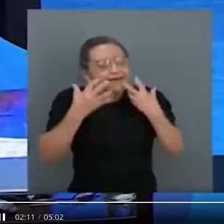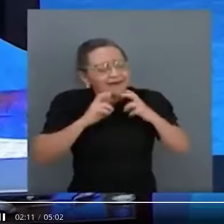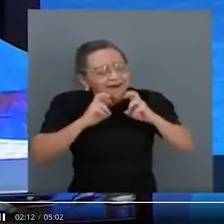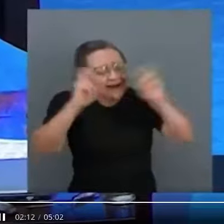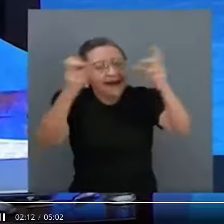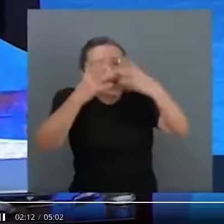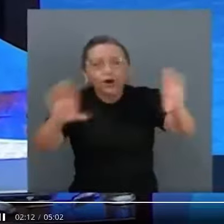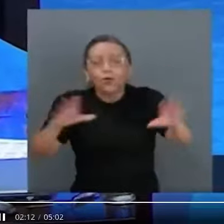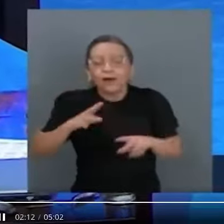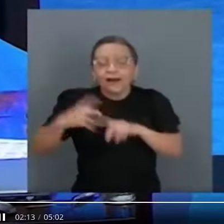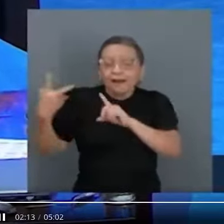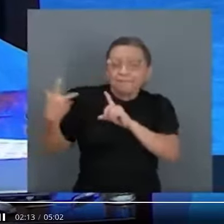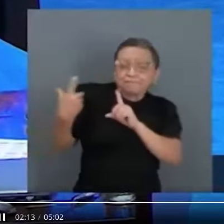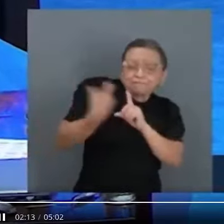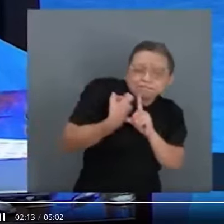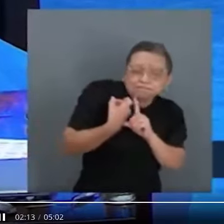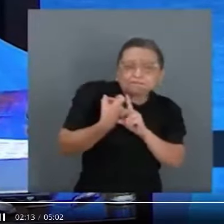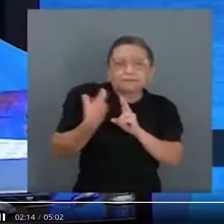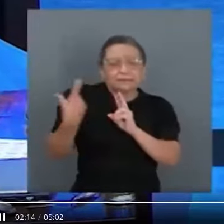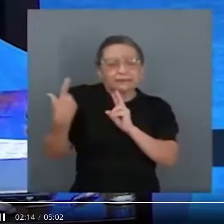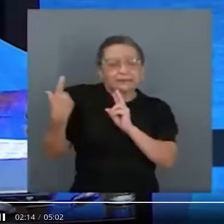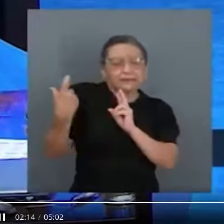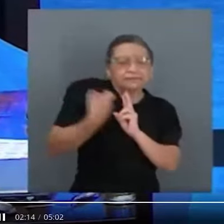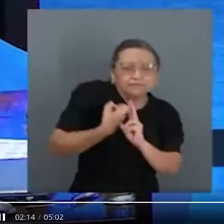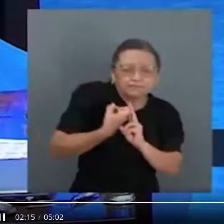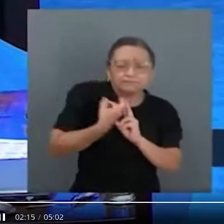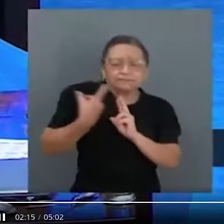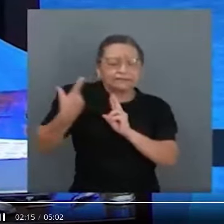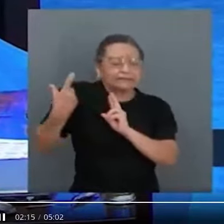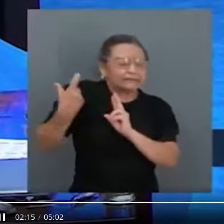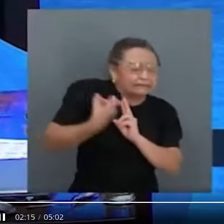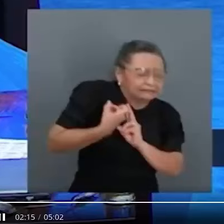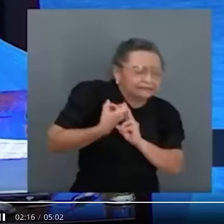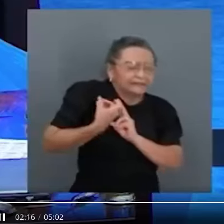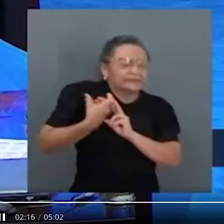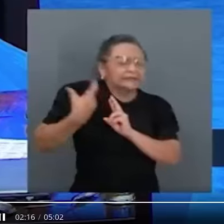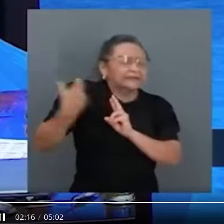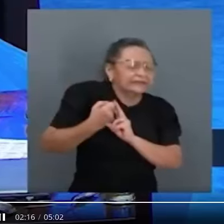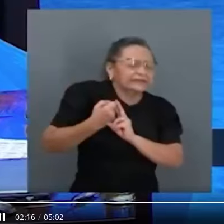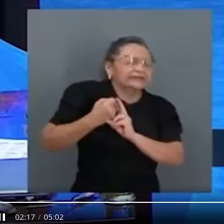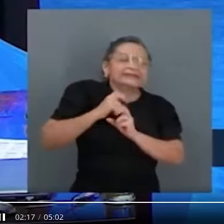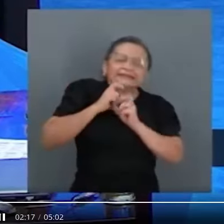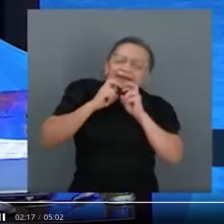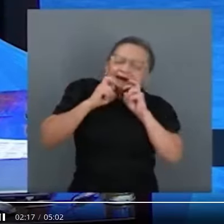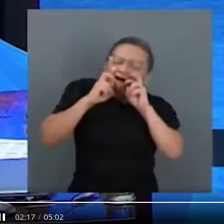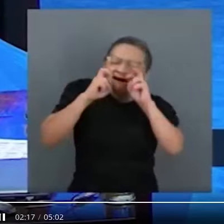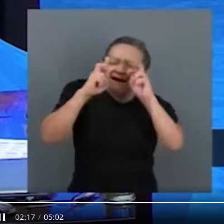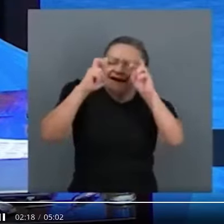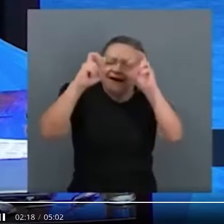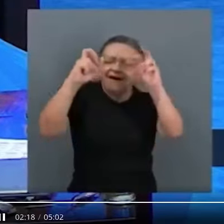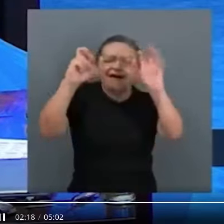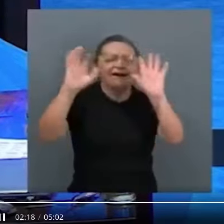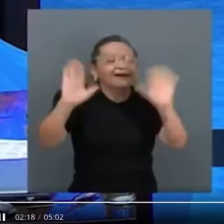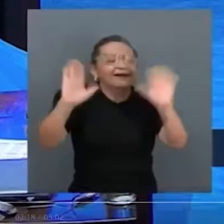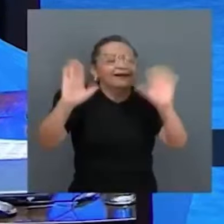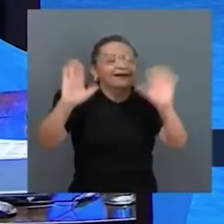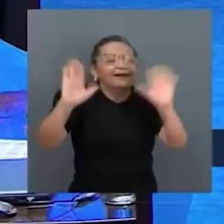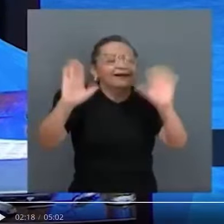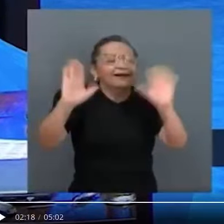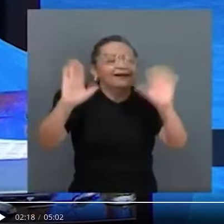cima, ó. Essa agulha! Não! Quero continuar vivo!